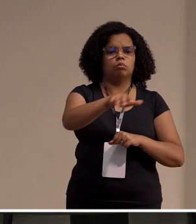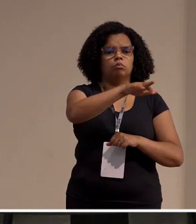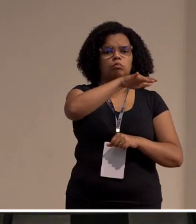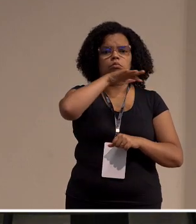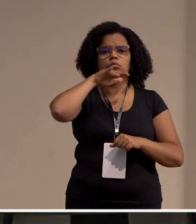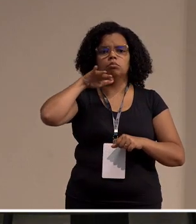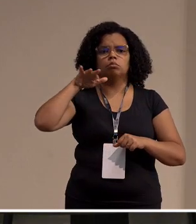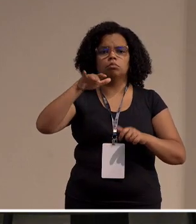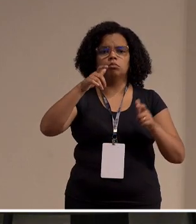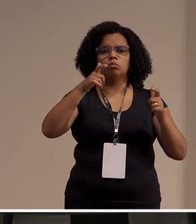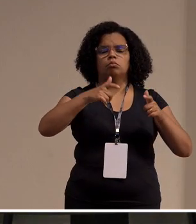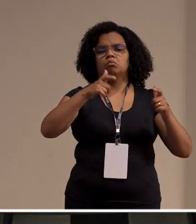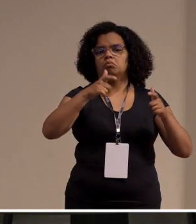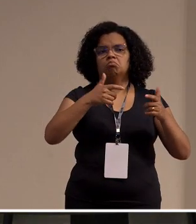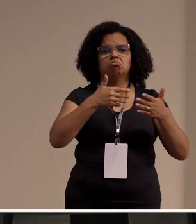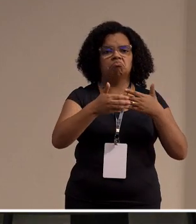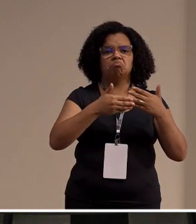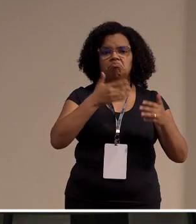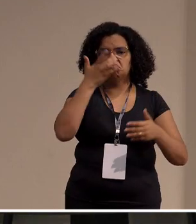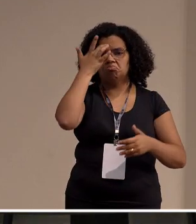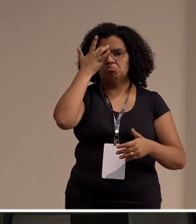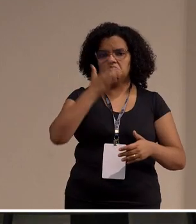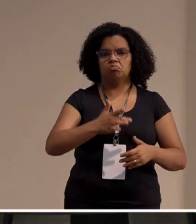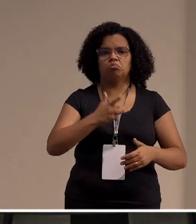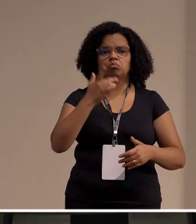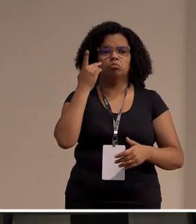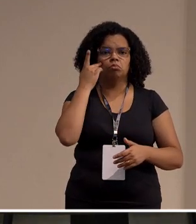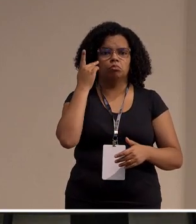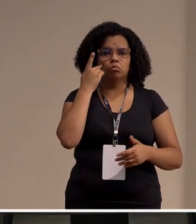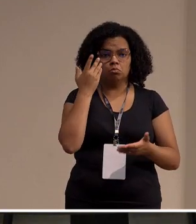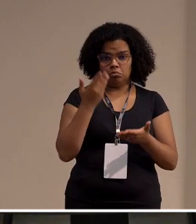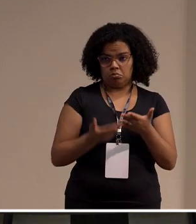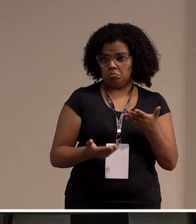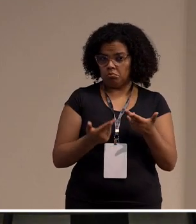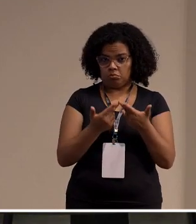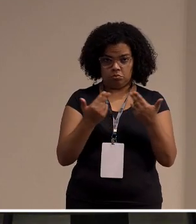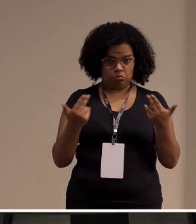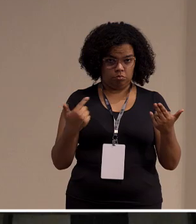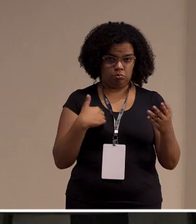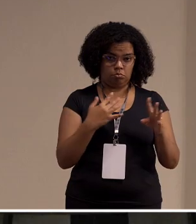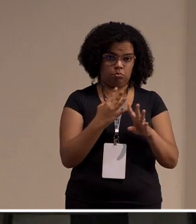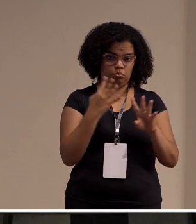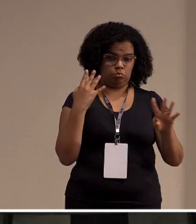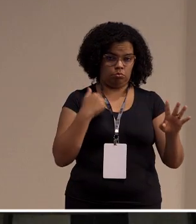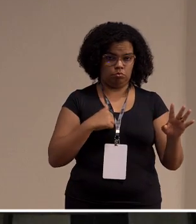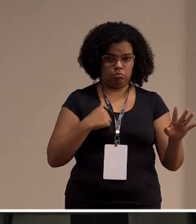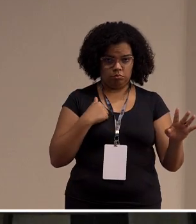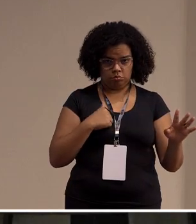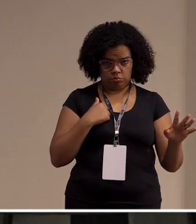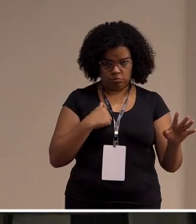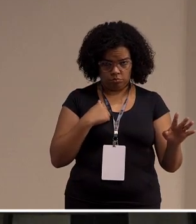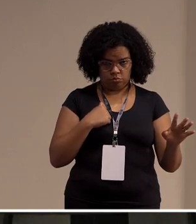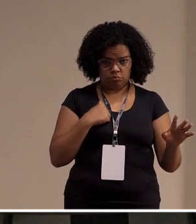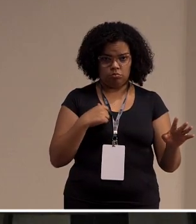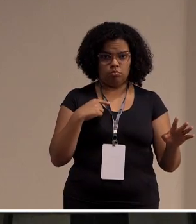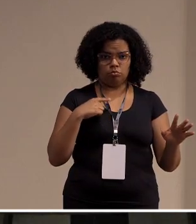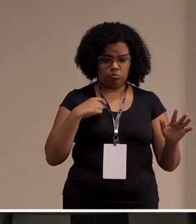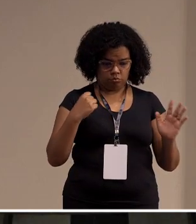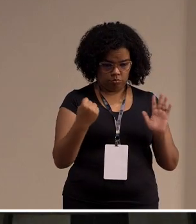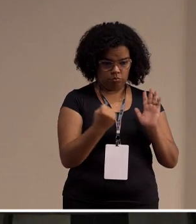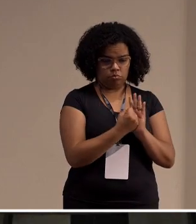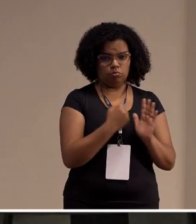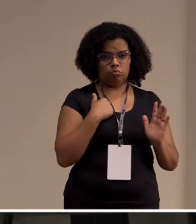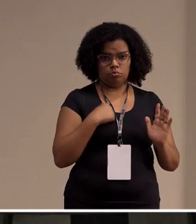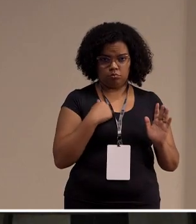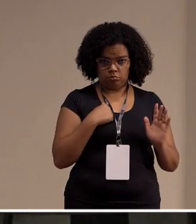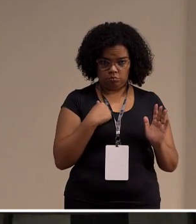onde, da cidade de São Paulo. Perdi alguma coisa? Bem, a fila de sabonete teve uma marca de luxo de sabonete, que as pessoas estavam horas na